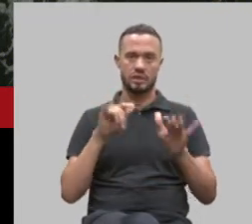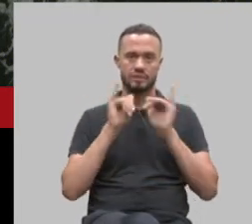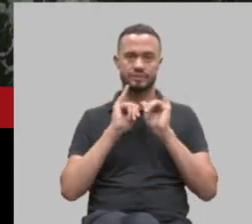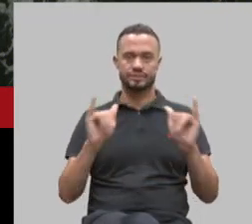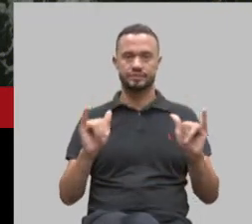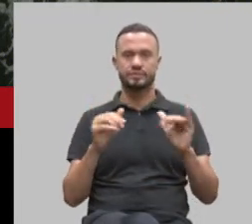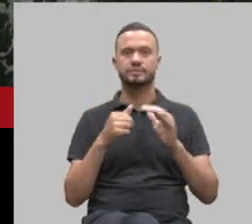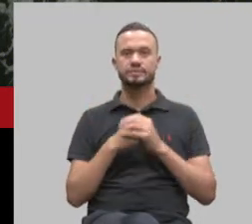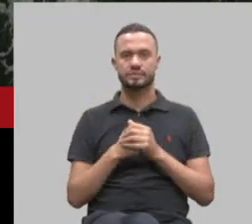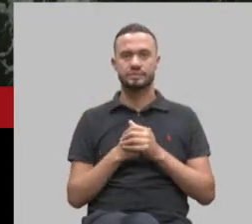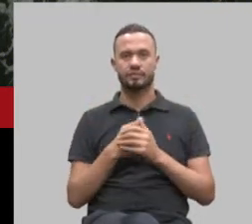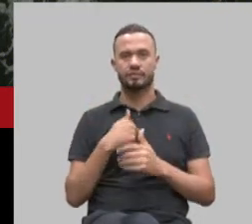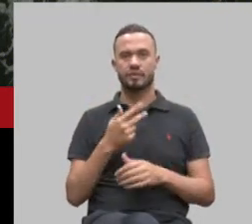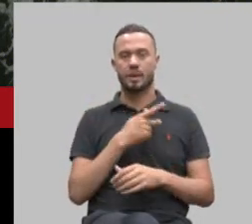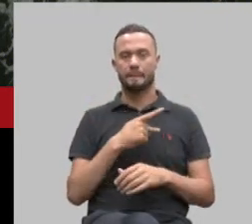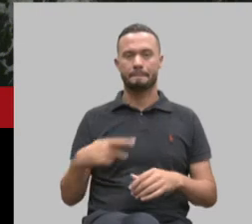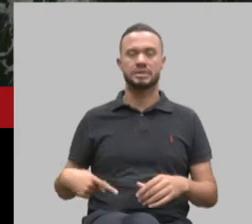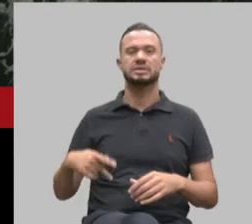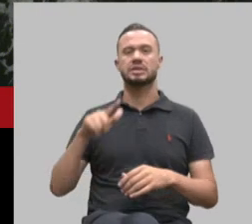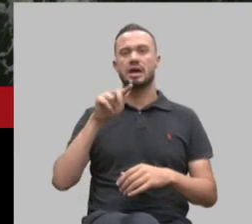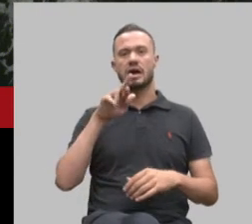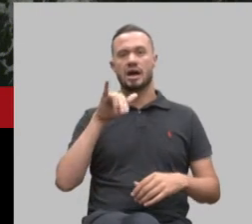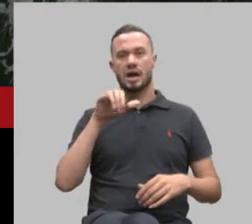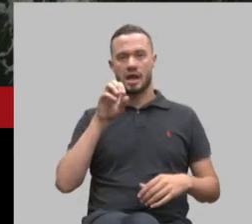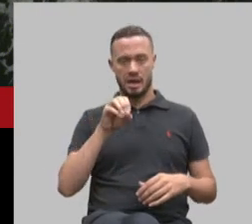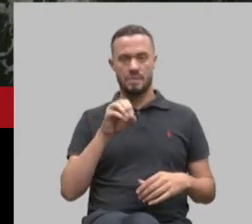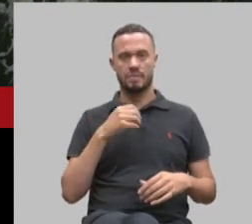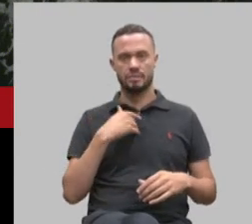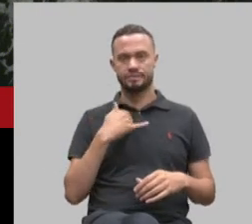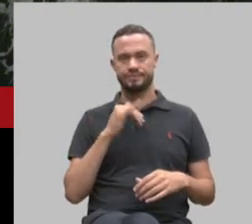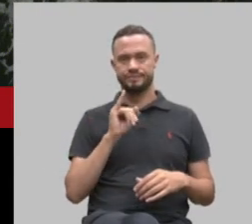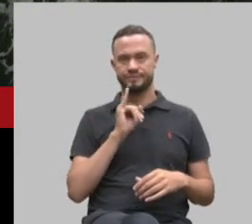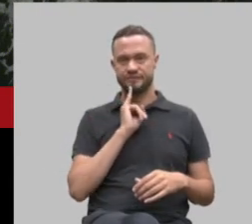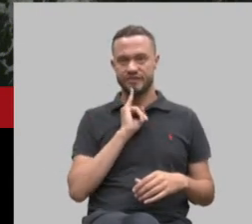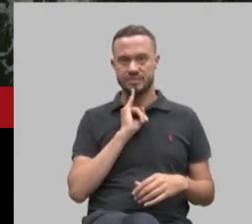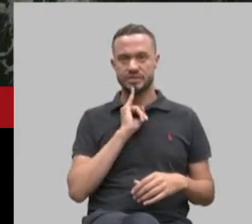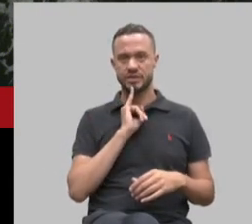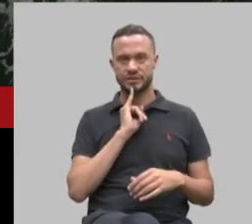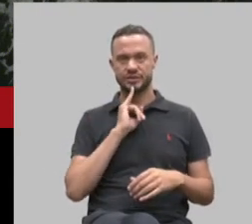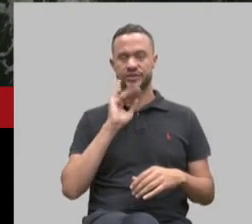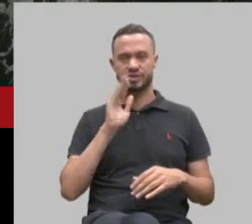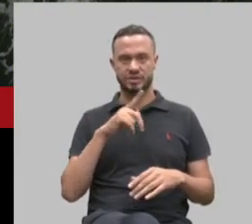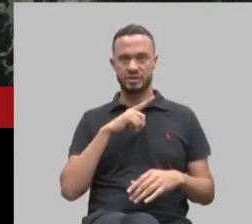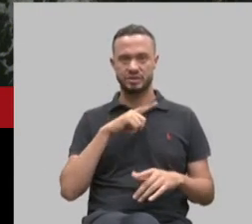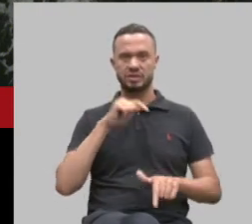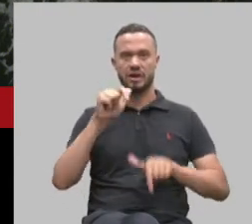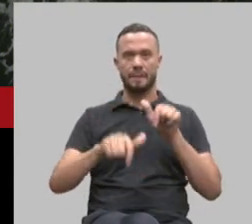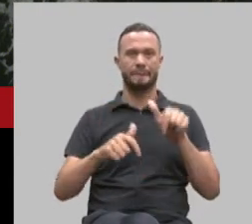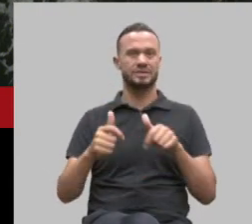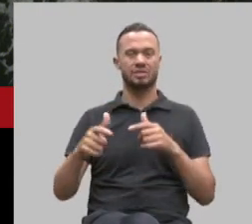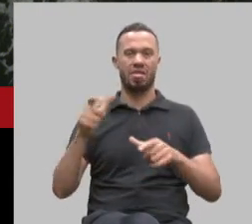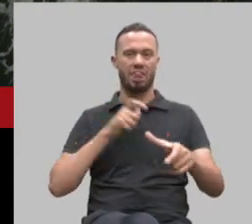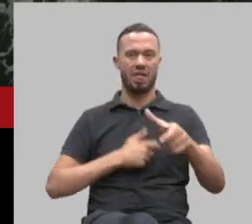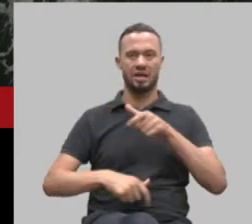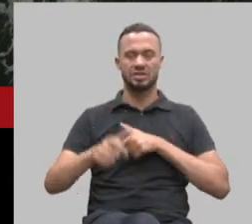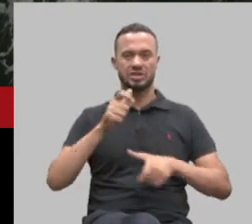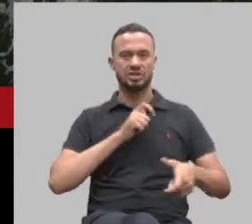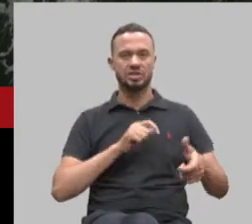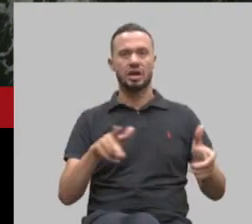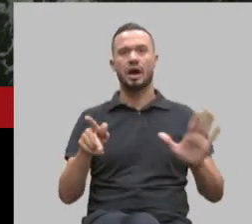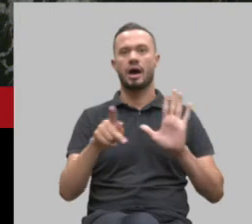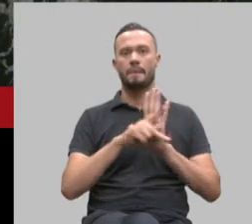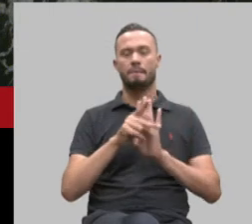que como presidente de Grêmio eu infelizmente muitas vezes já fui atacado dentro da minha escola pela minha própria diretora